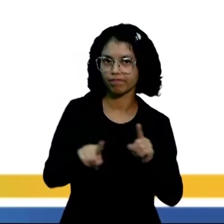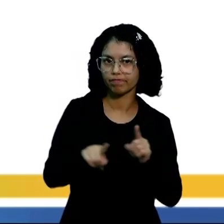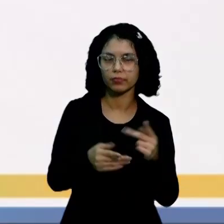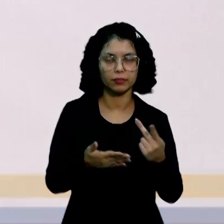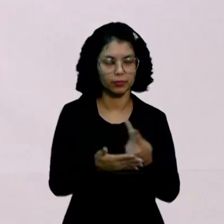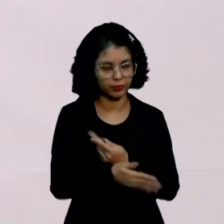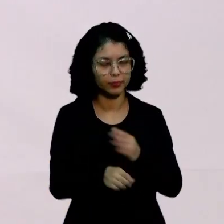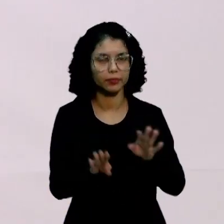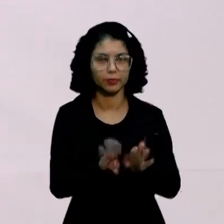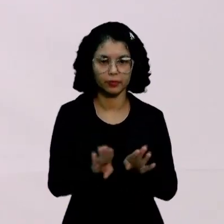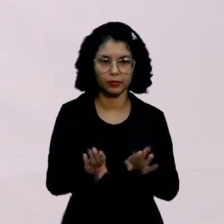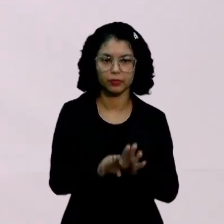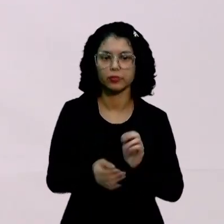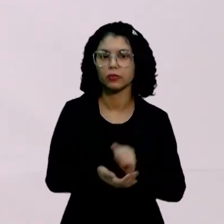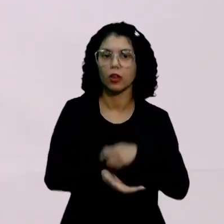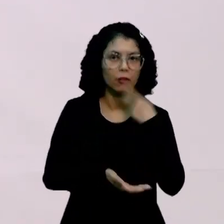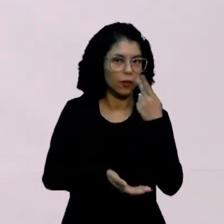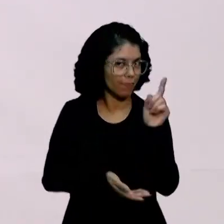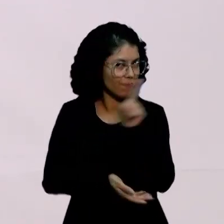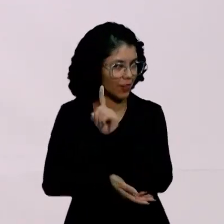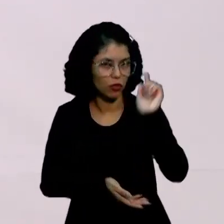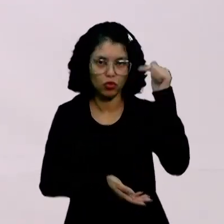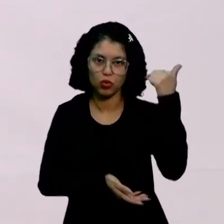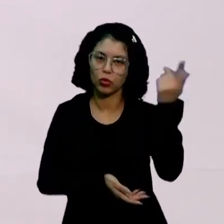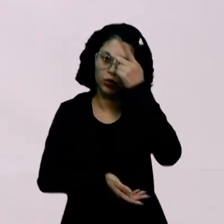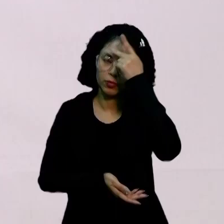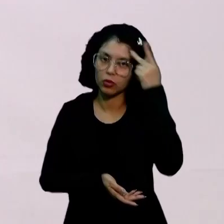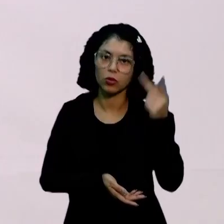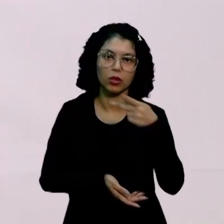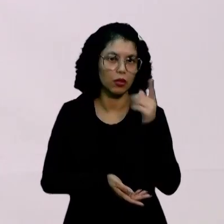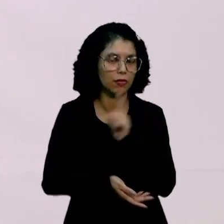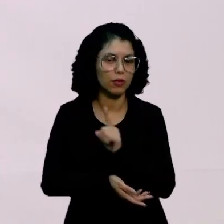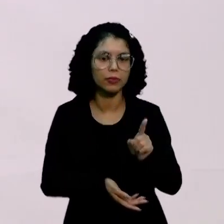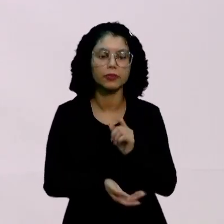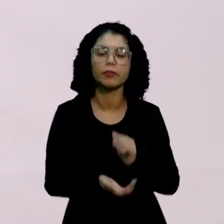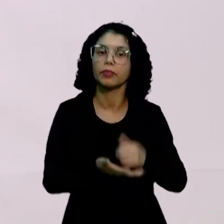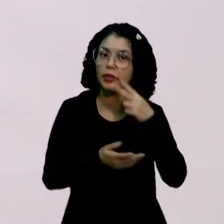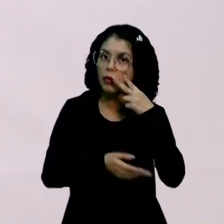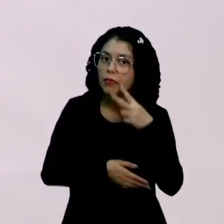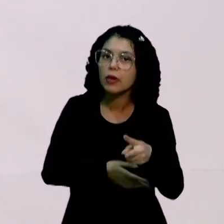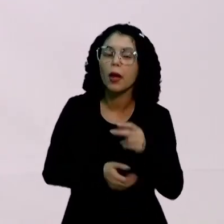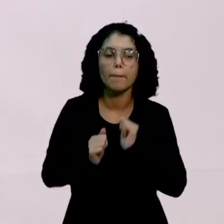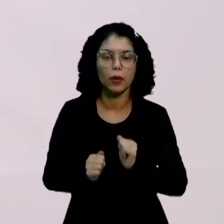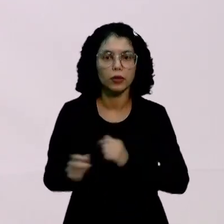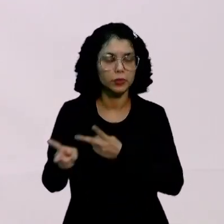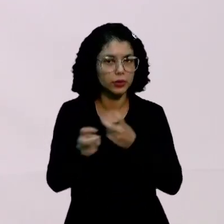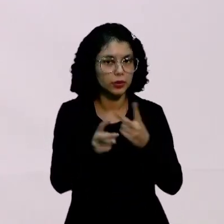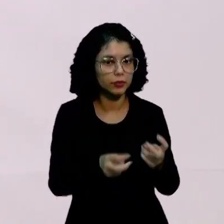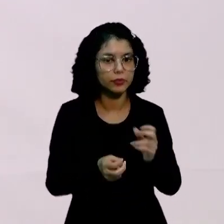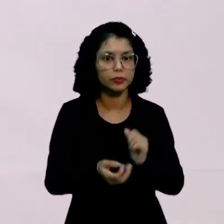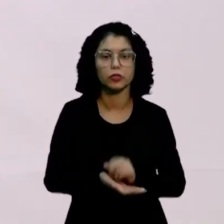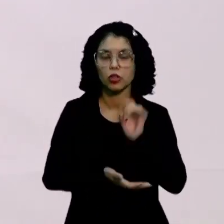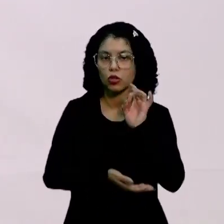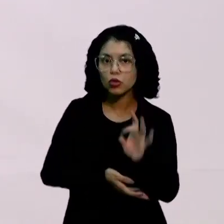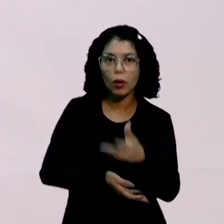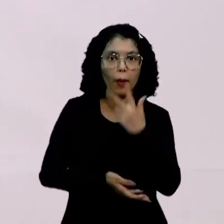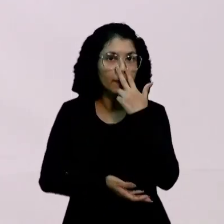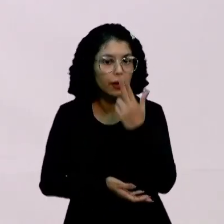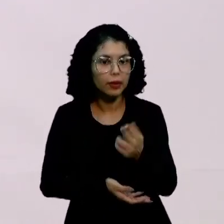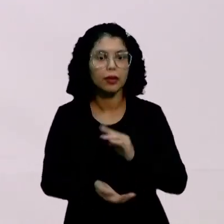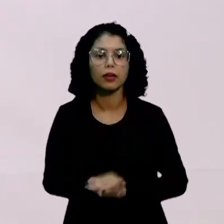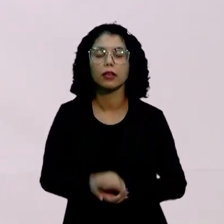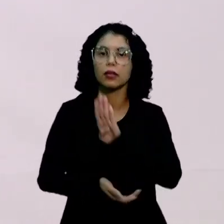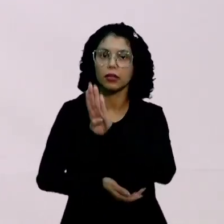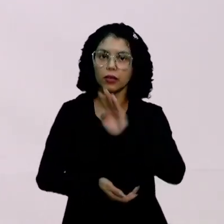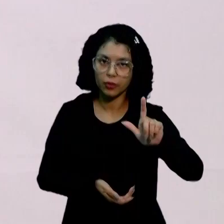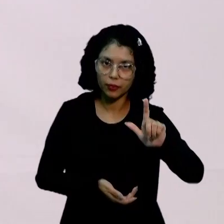Não, eles não citam nomes de outras pessoas, tanto que vocês podem observar que a pessoa que eles mais se referem